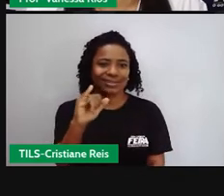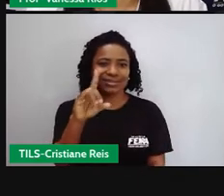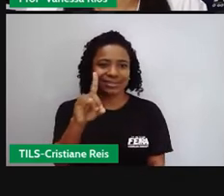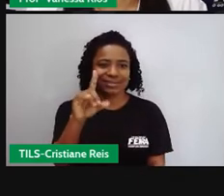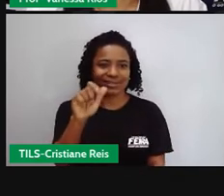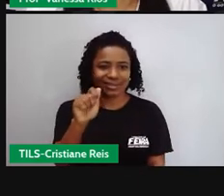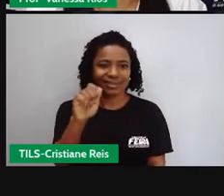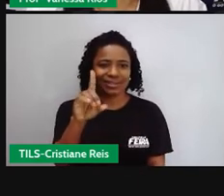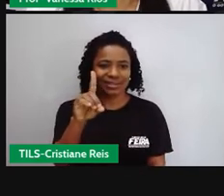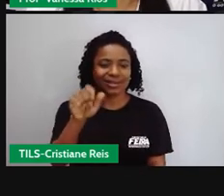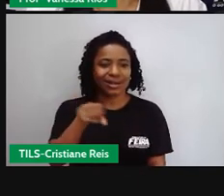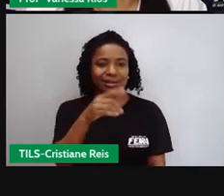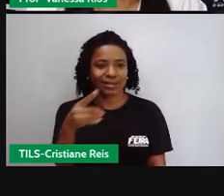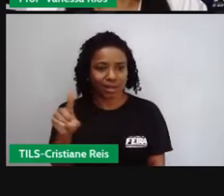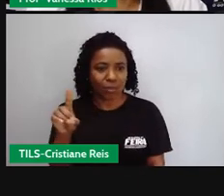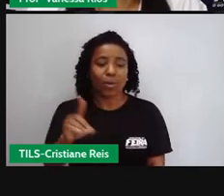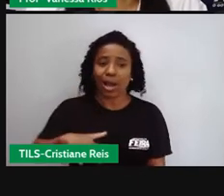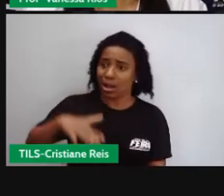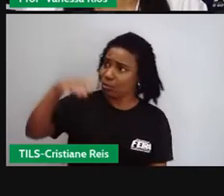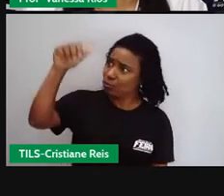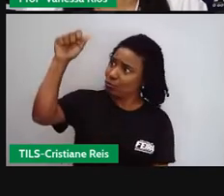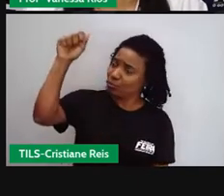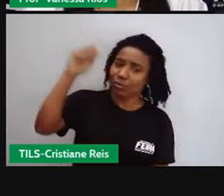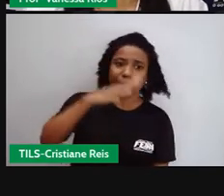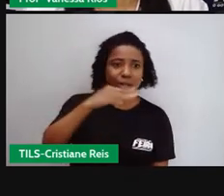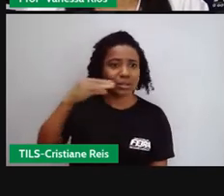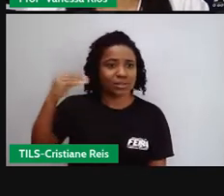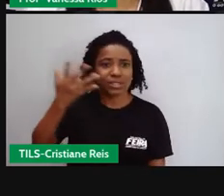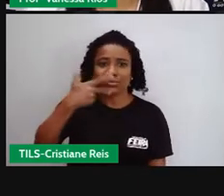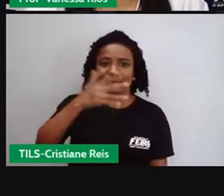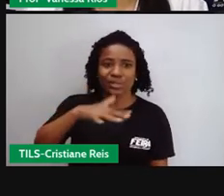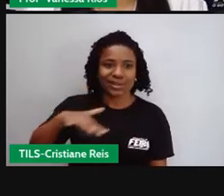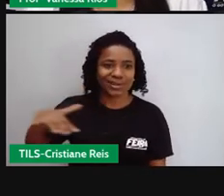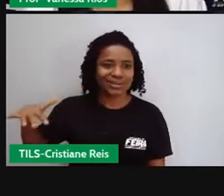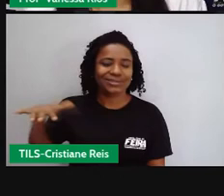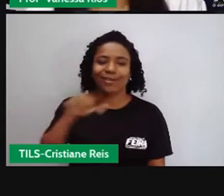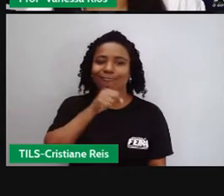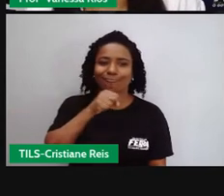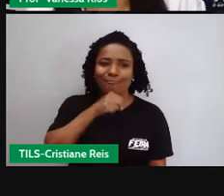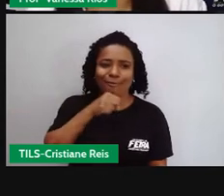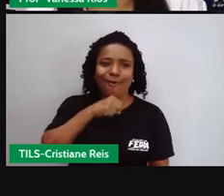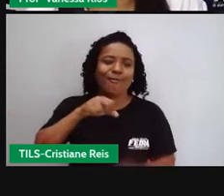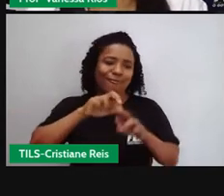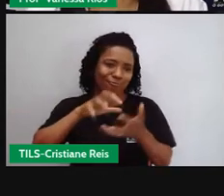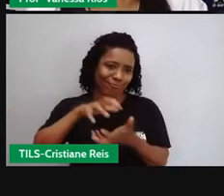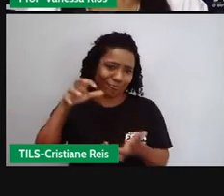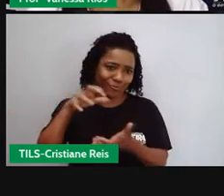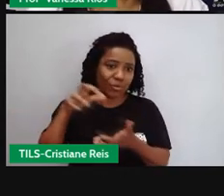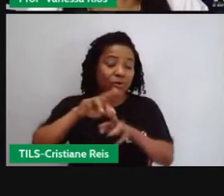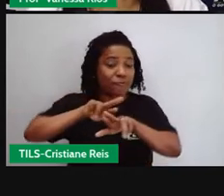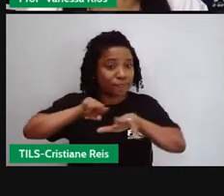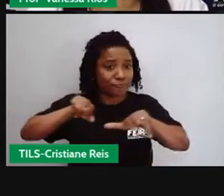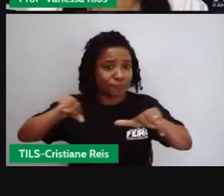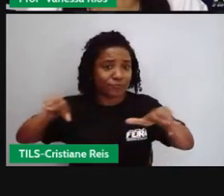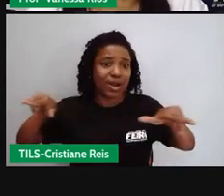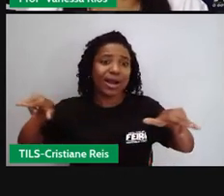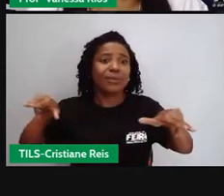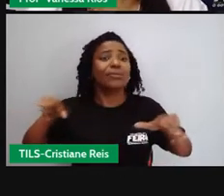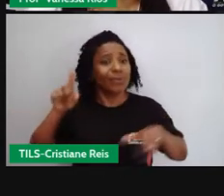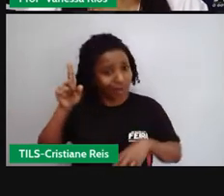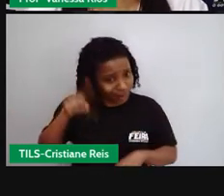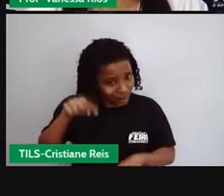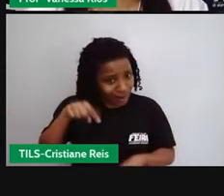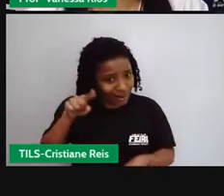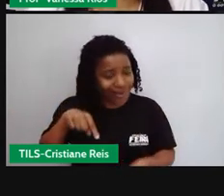crianças, adolescentes, idosos, e aí os vários outros grupos de cidadãos que formam a